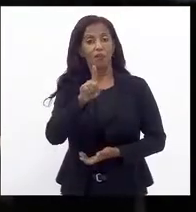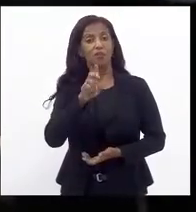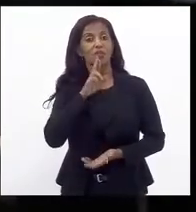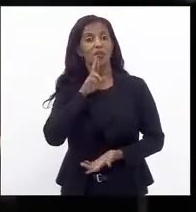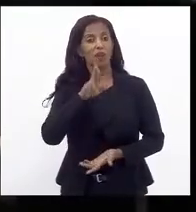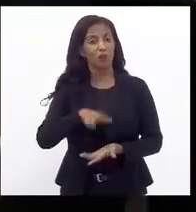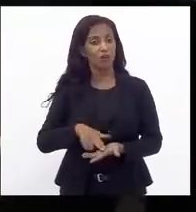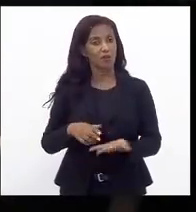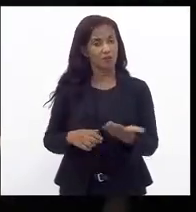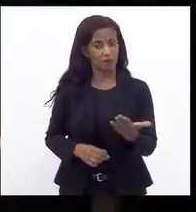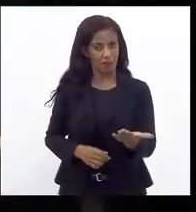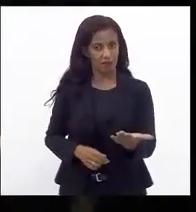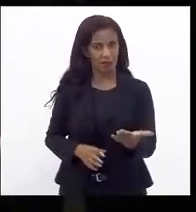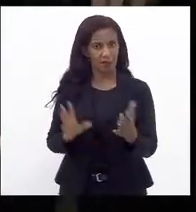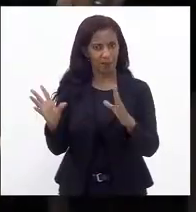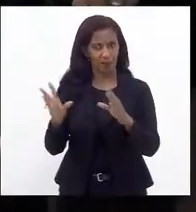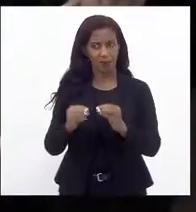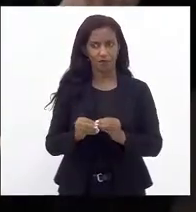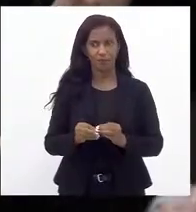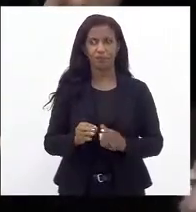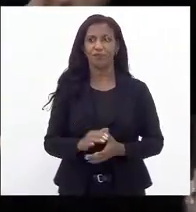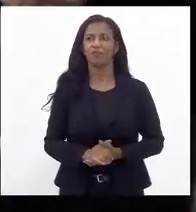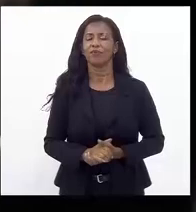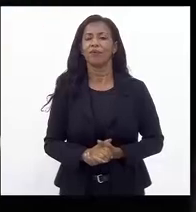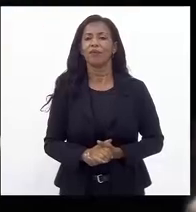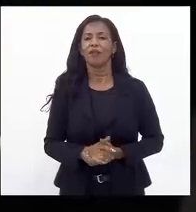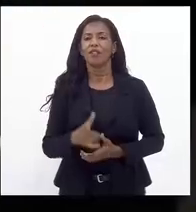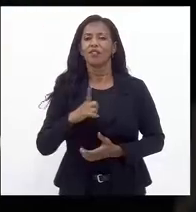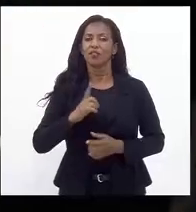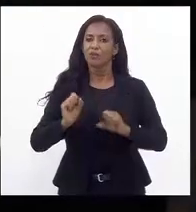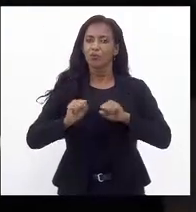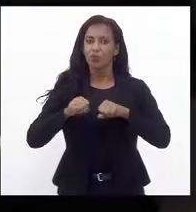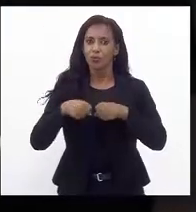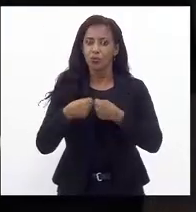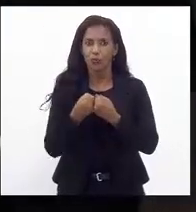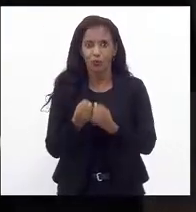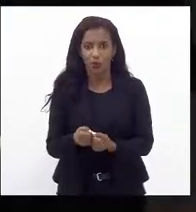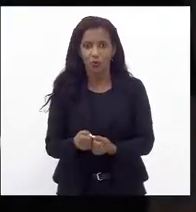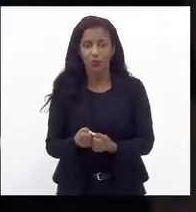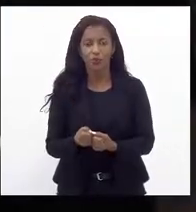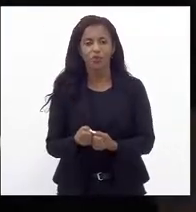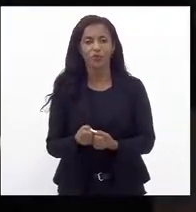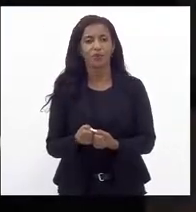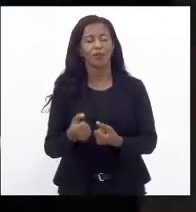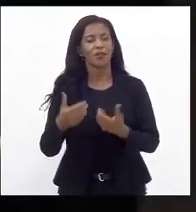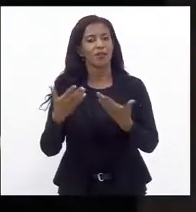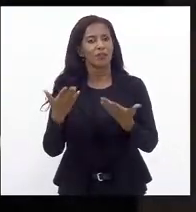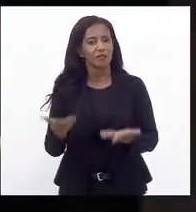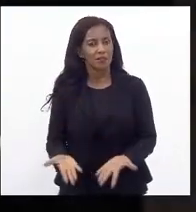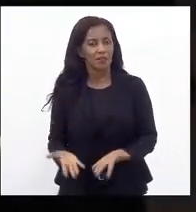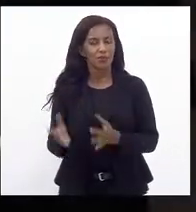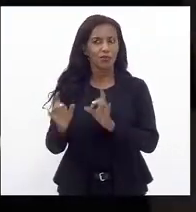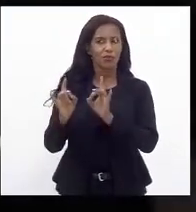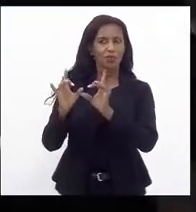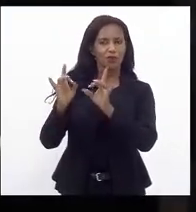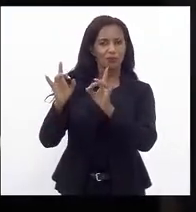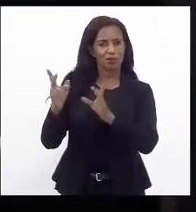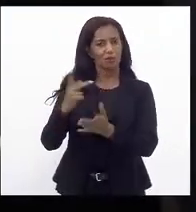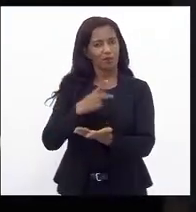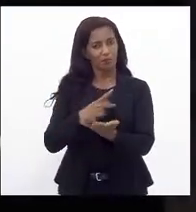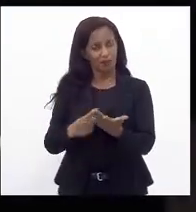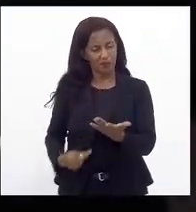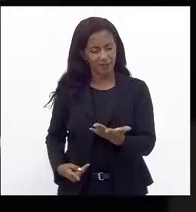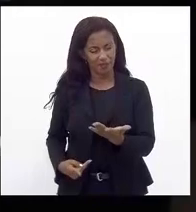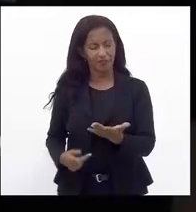reconhecimento aqui Presidente para concluir de que houve um esforço Genuíno tanto da especialmente da